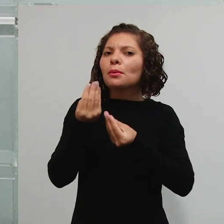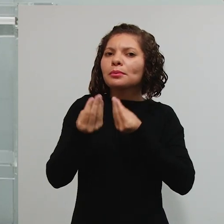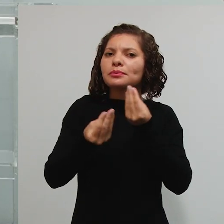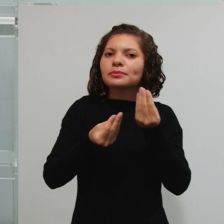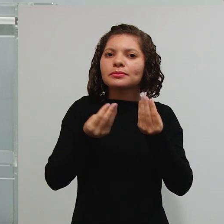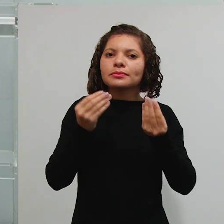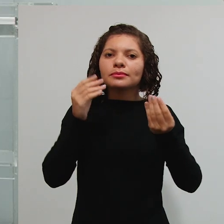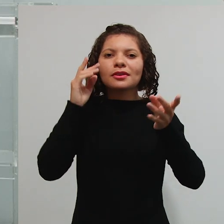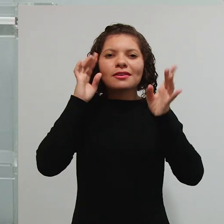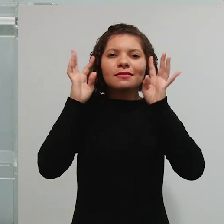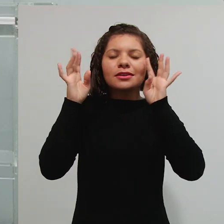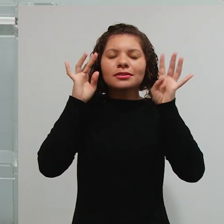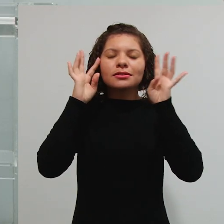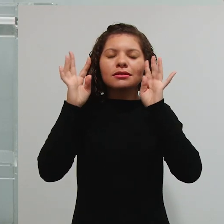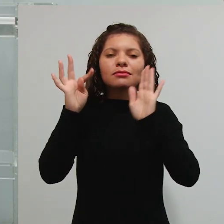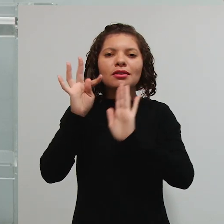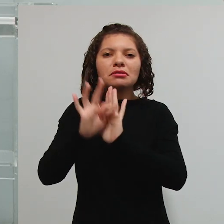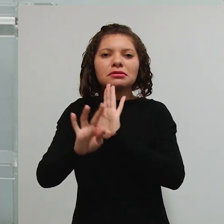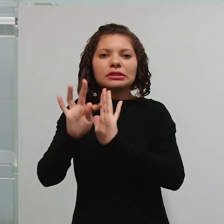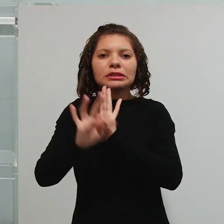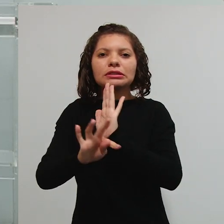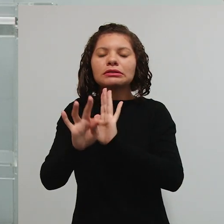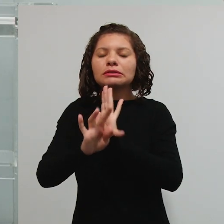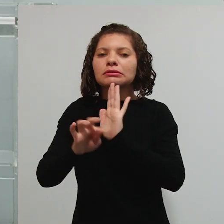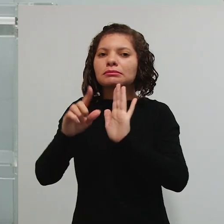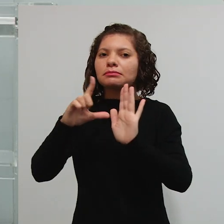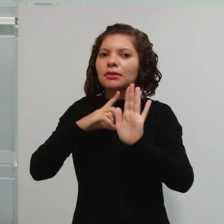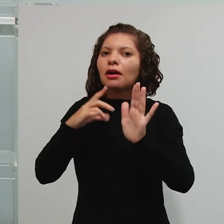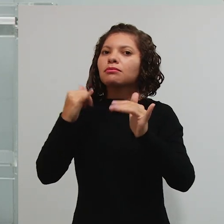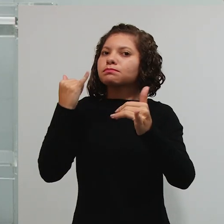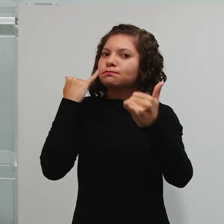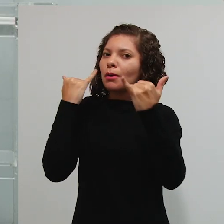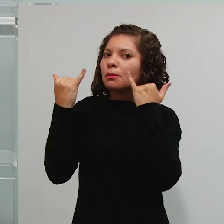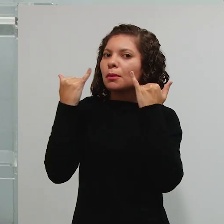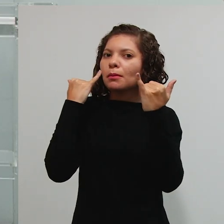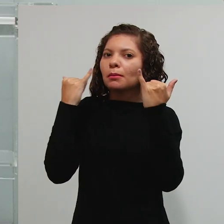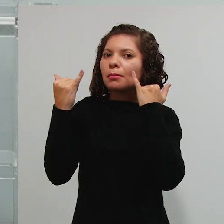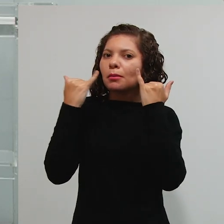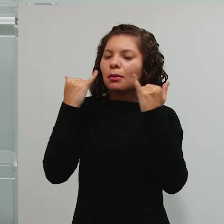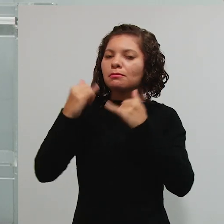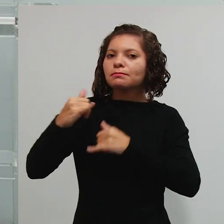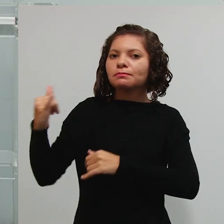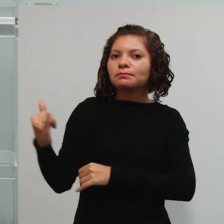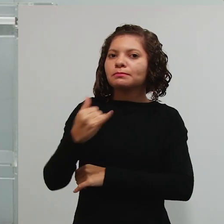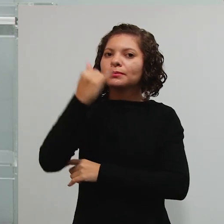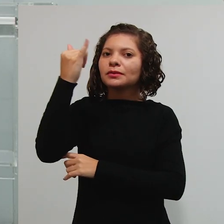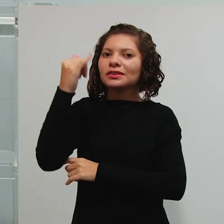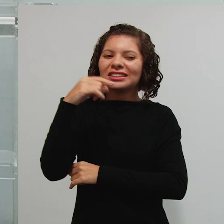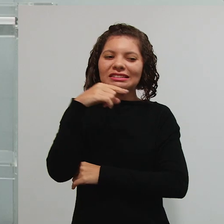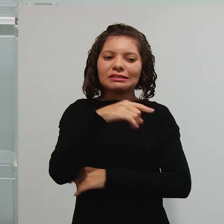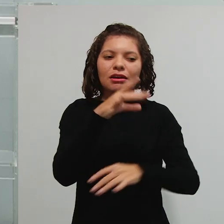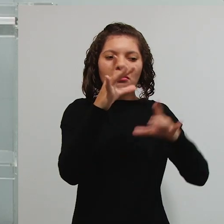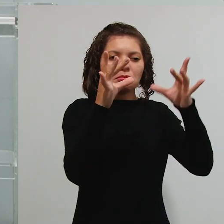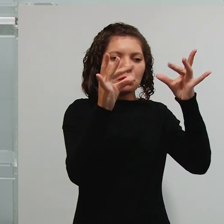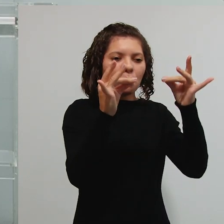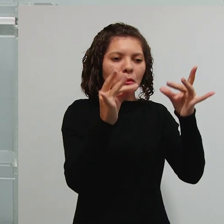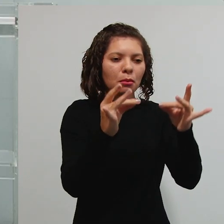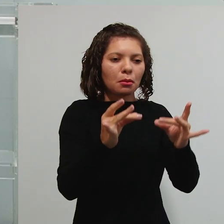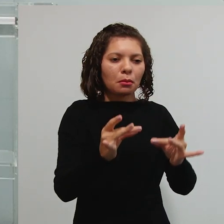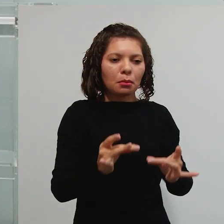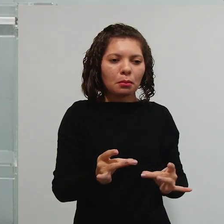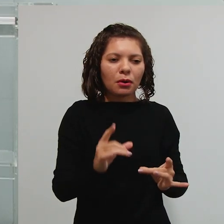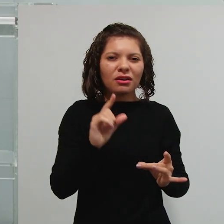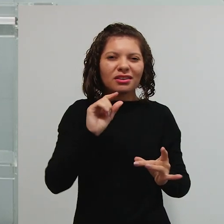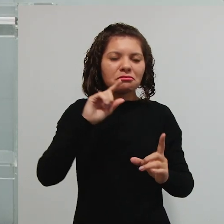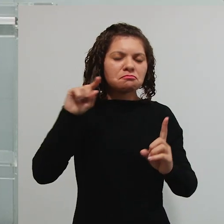ela é um texto mais denso, porque enquanto a descrição ela é mais, digamos,